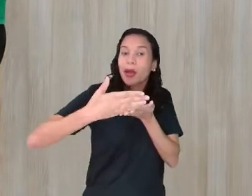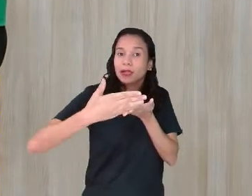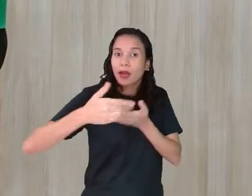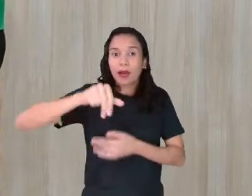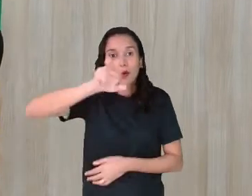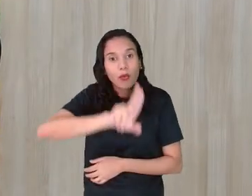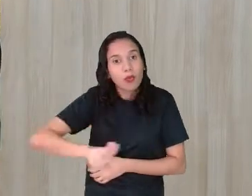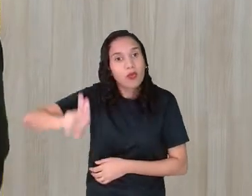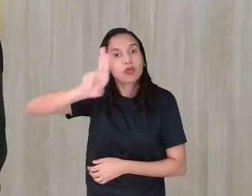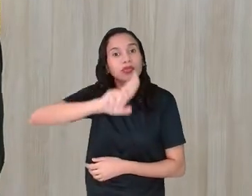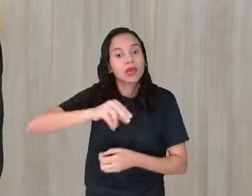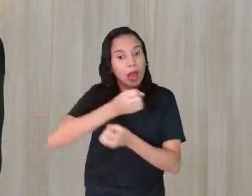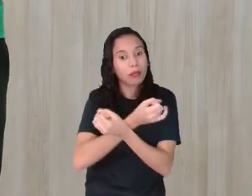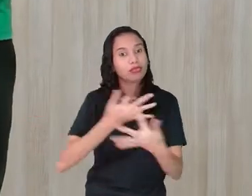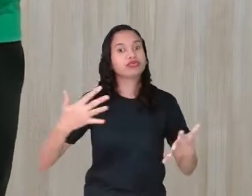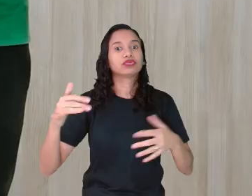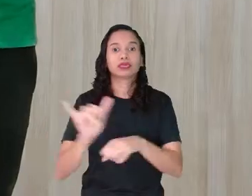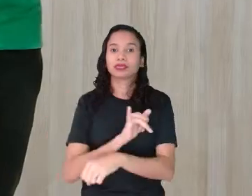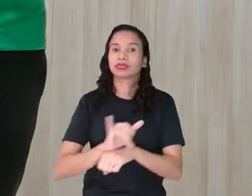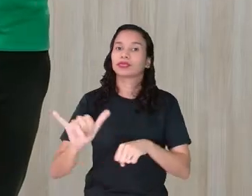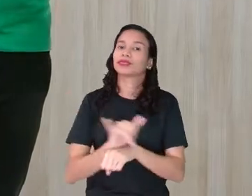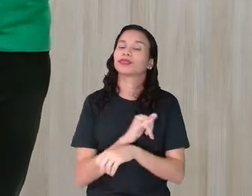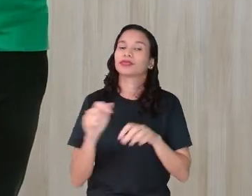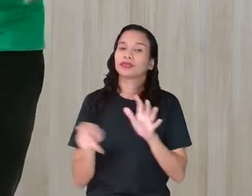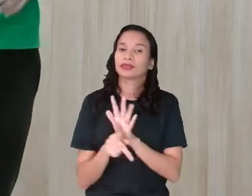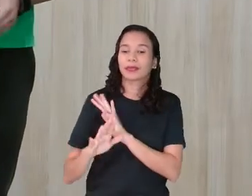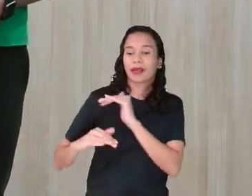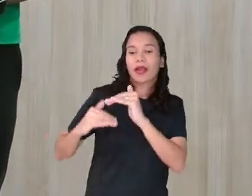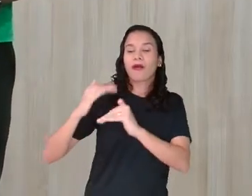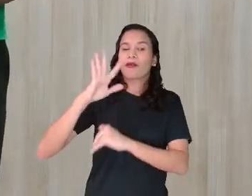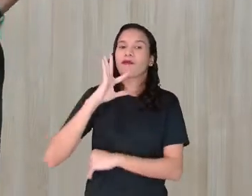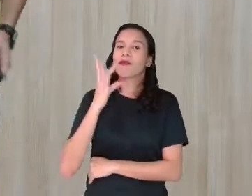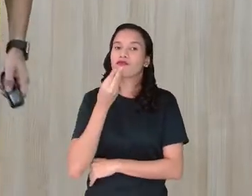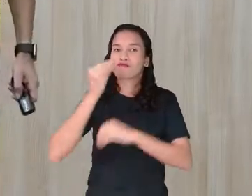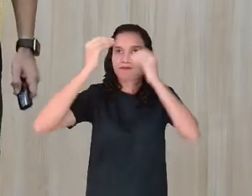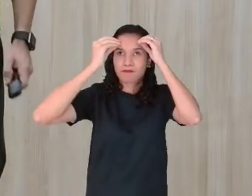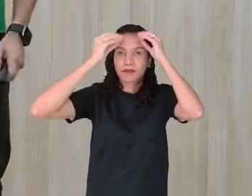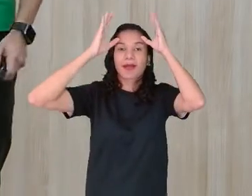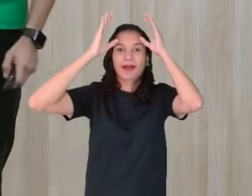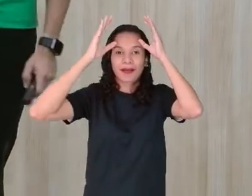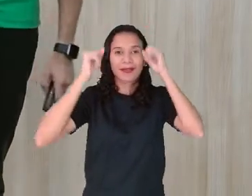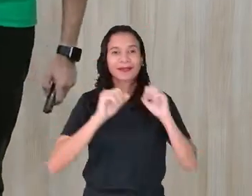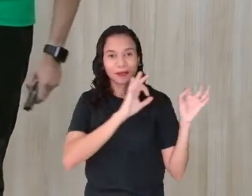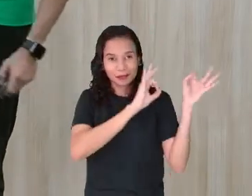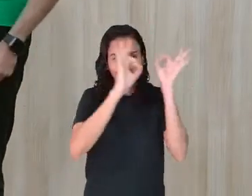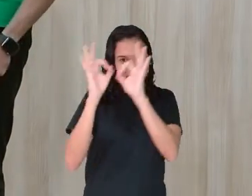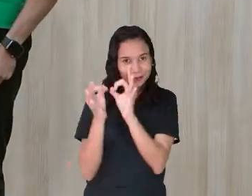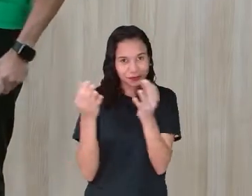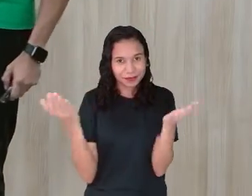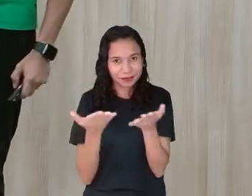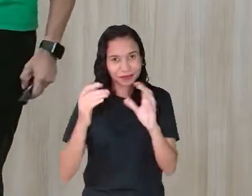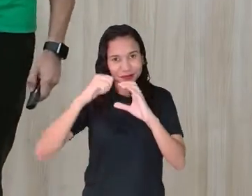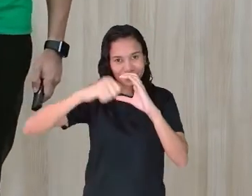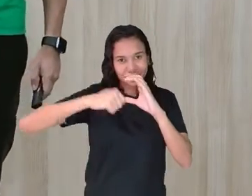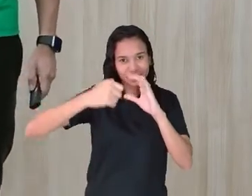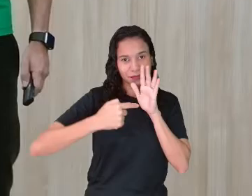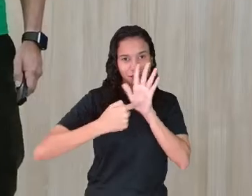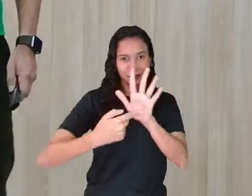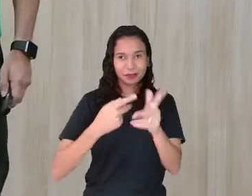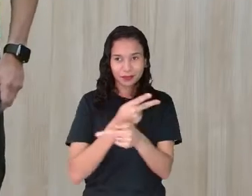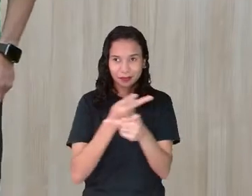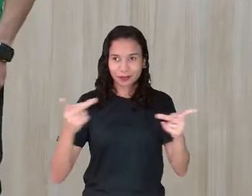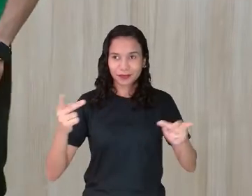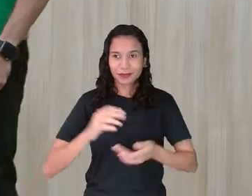consegue utilizar aí muitas ferramentas na construção do conhecimento, tá bom? Então acompanha aí agora o vídeo que eu trouxe aqui para